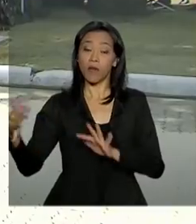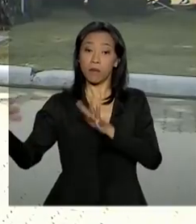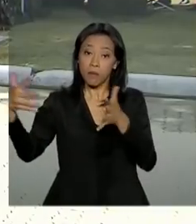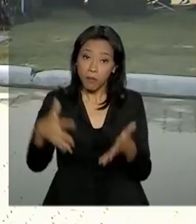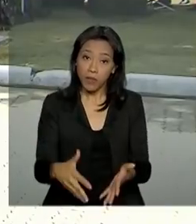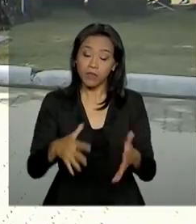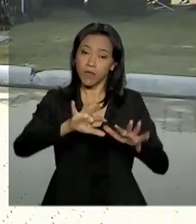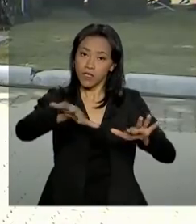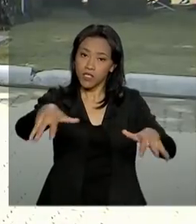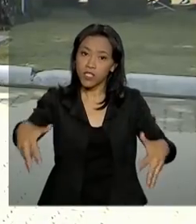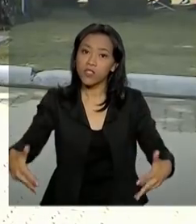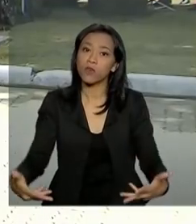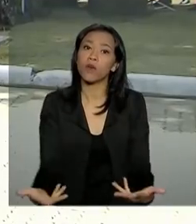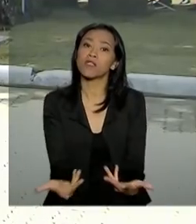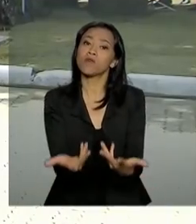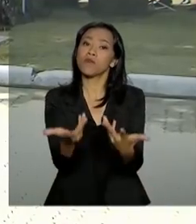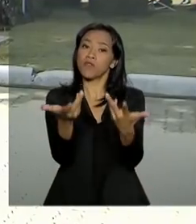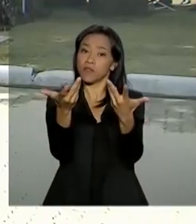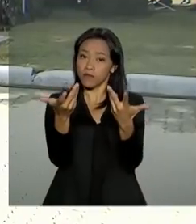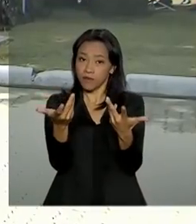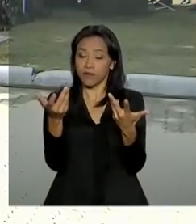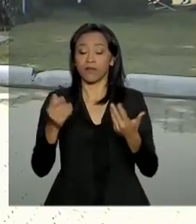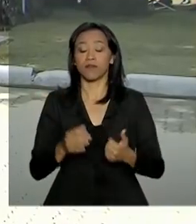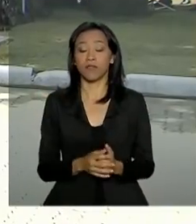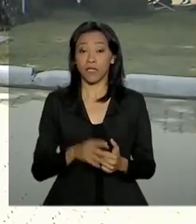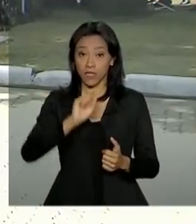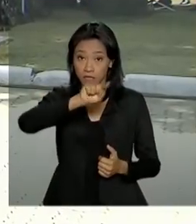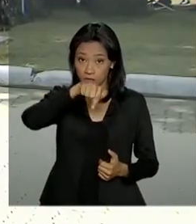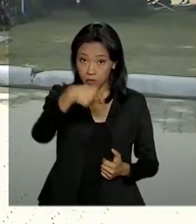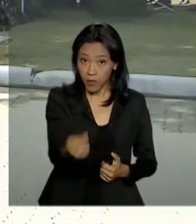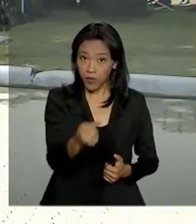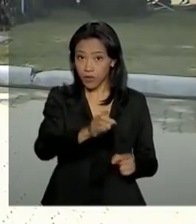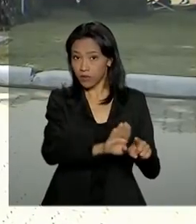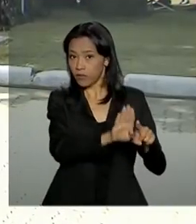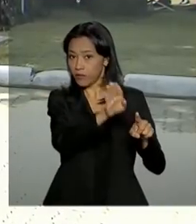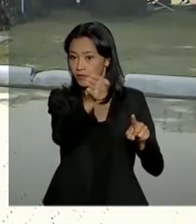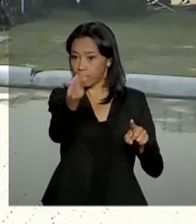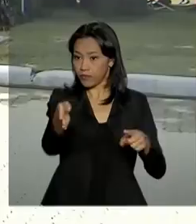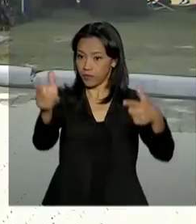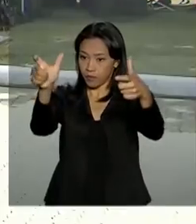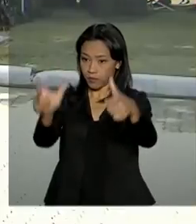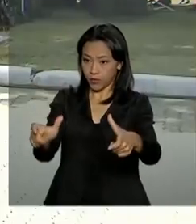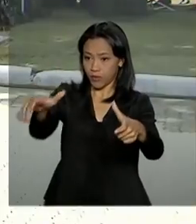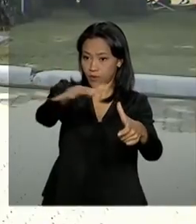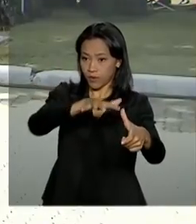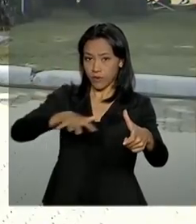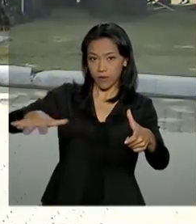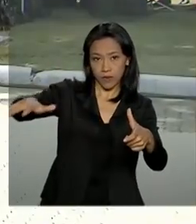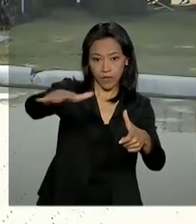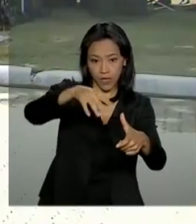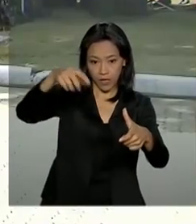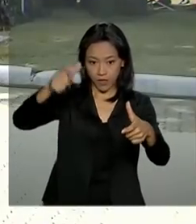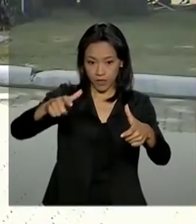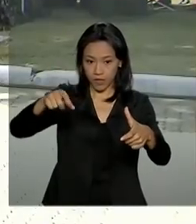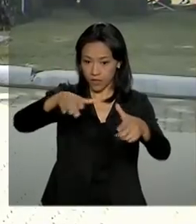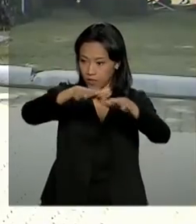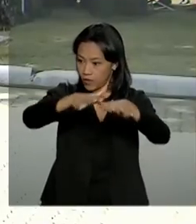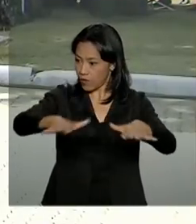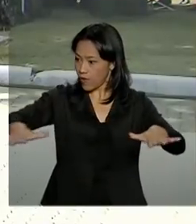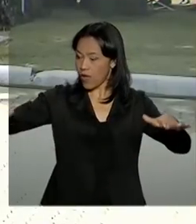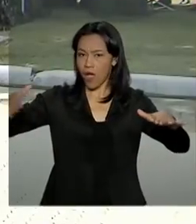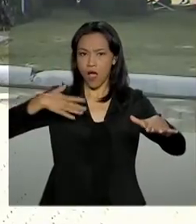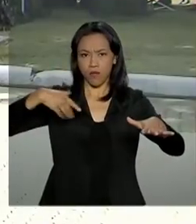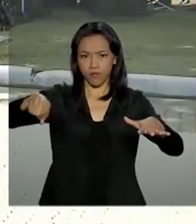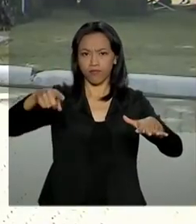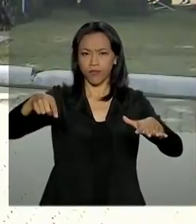inauguração do retrato do comandante que está deixando o regimento e depois segue aqui para o pátio do Regimento de Cavalaria e Guarda, aqui que é considerado o pátio